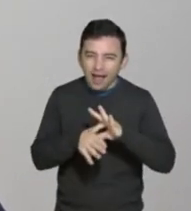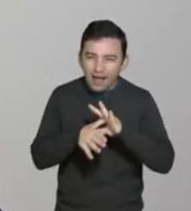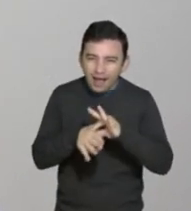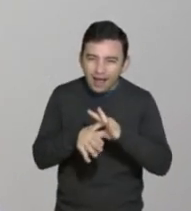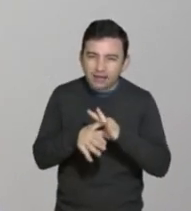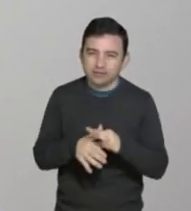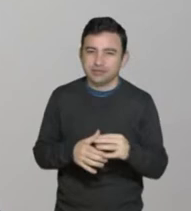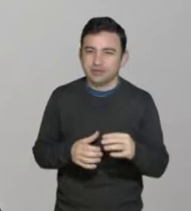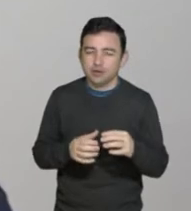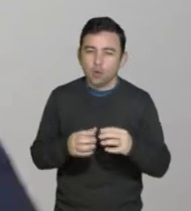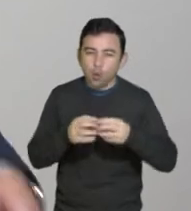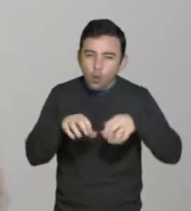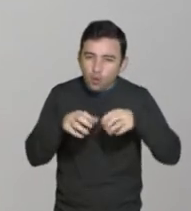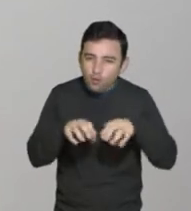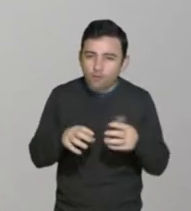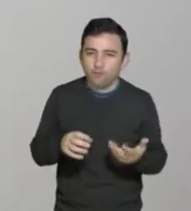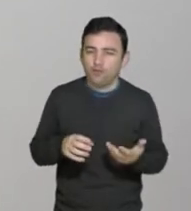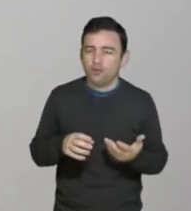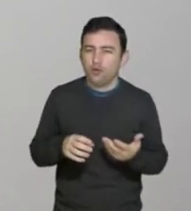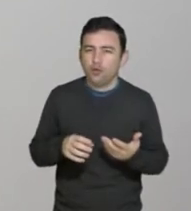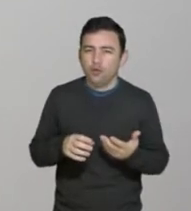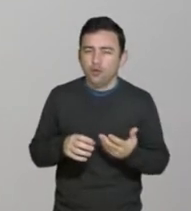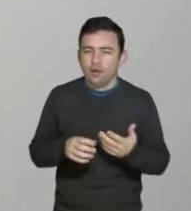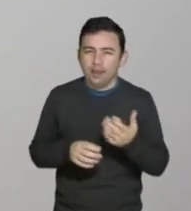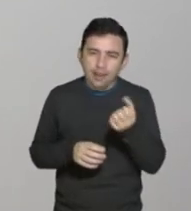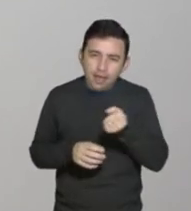leite, entre outros,